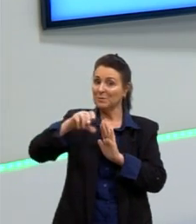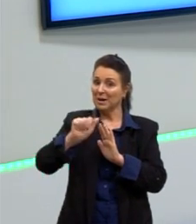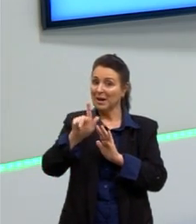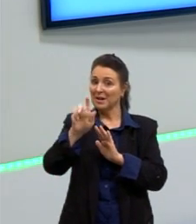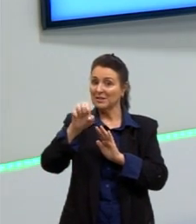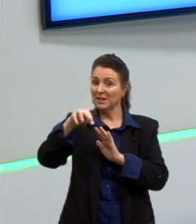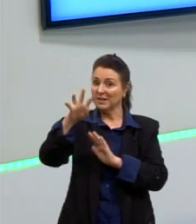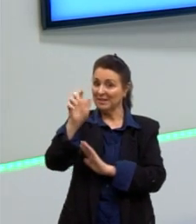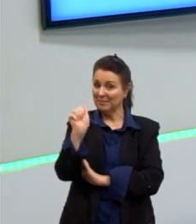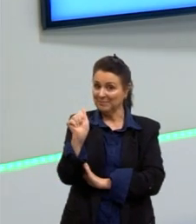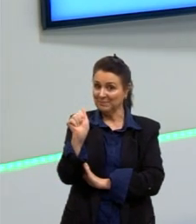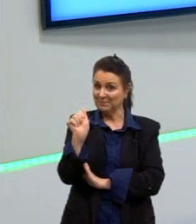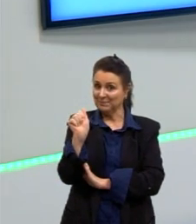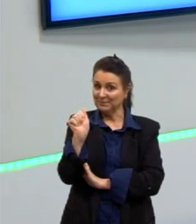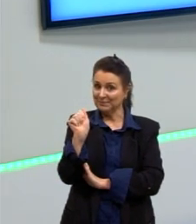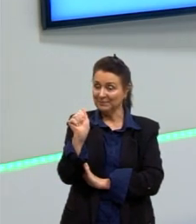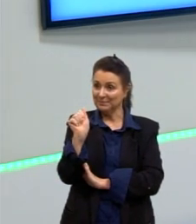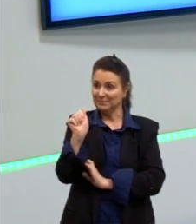Certo?